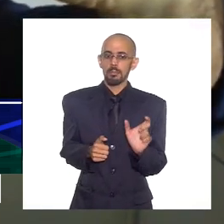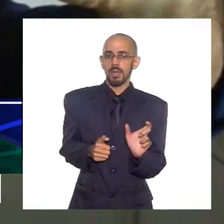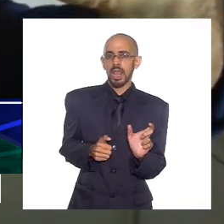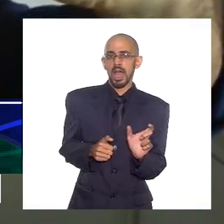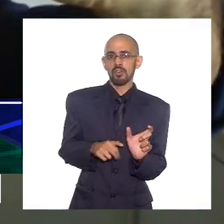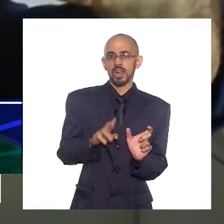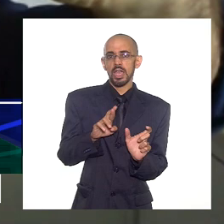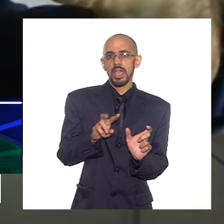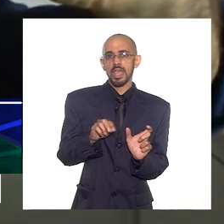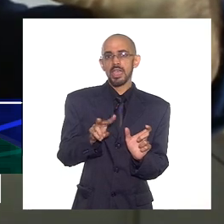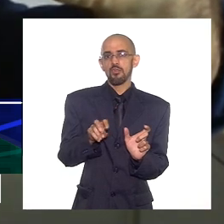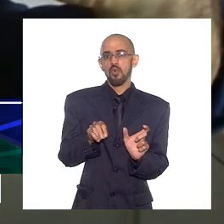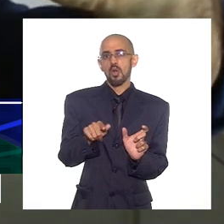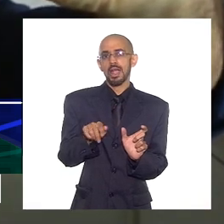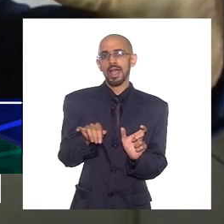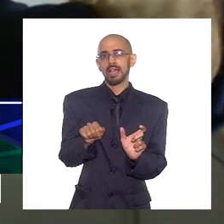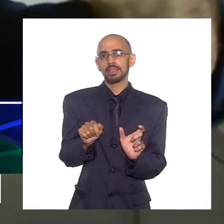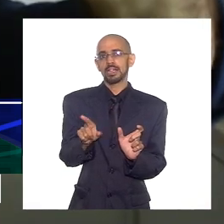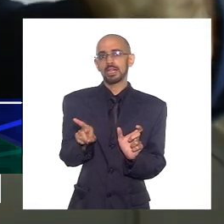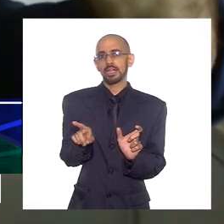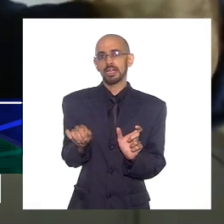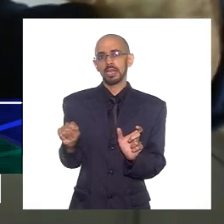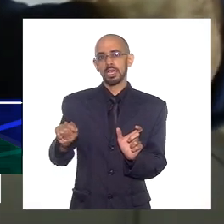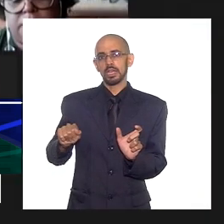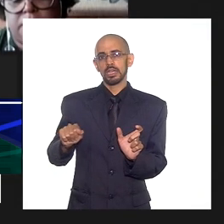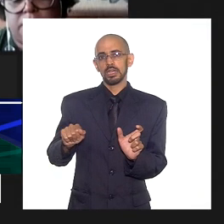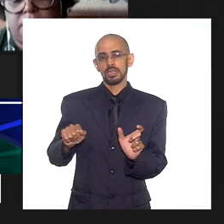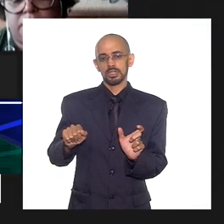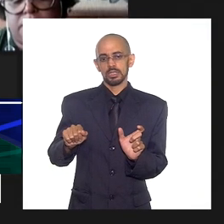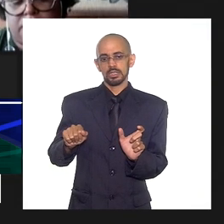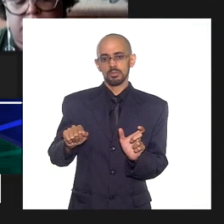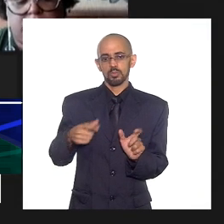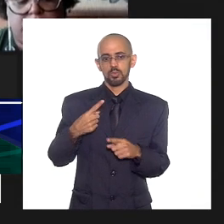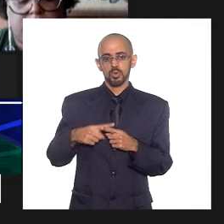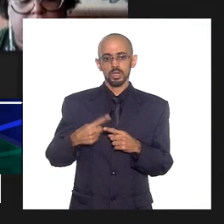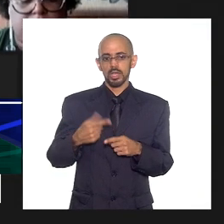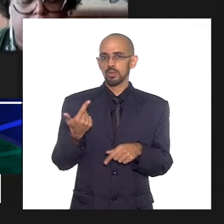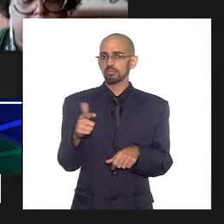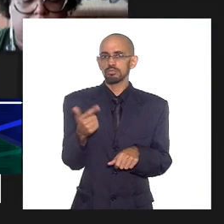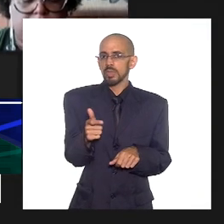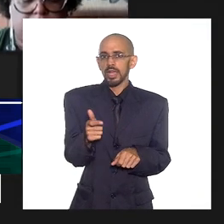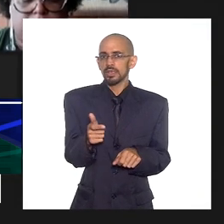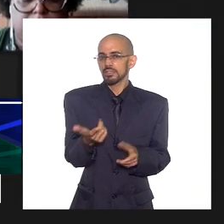e contrárias na redação, senhor presidente. Pode ser? Porque não existe isso.